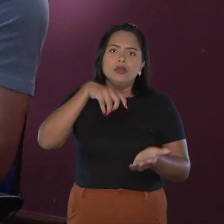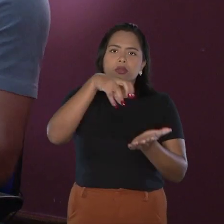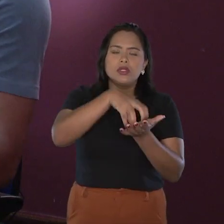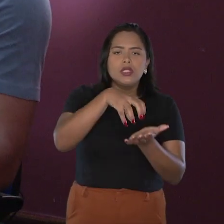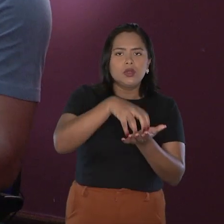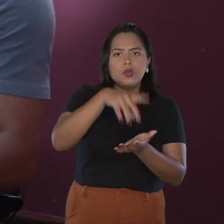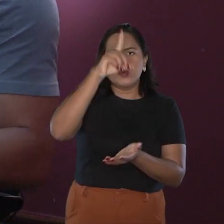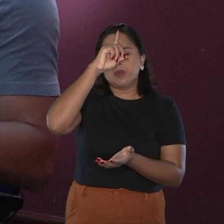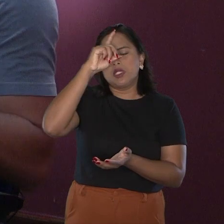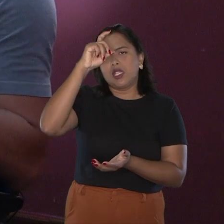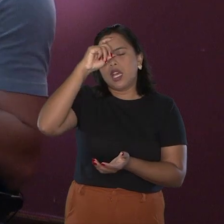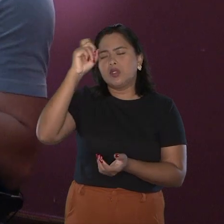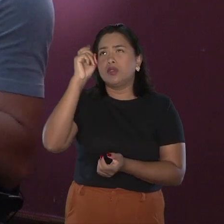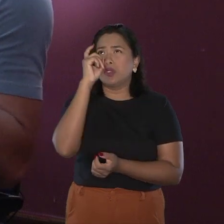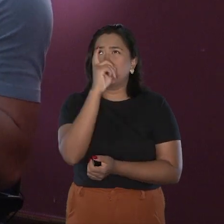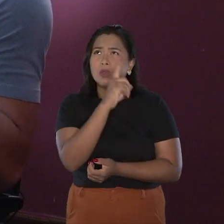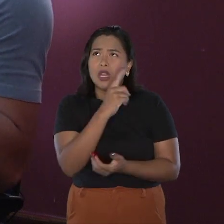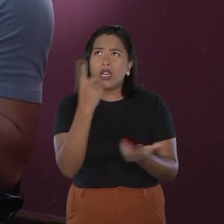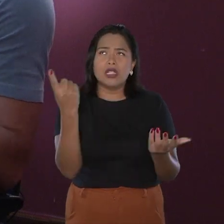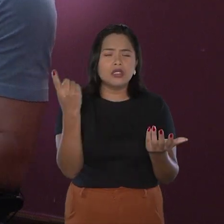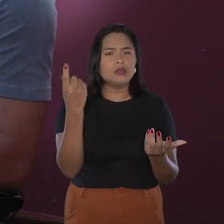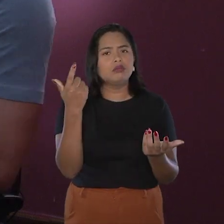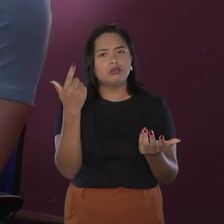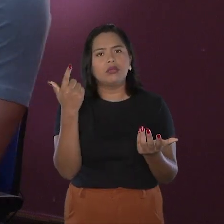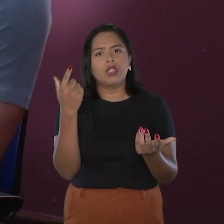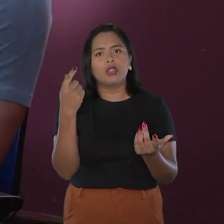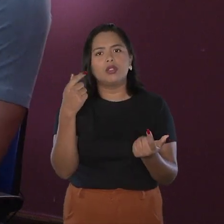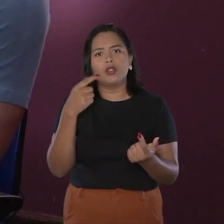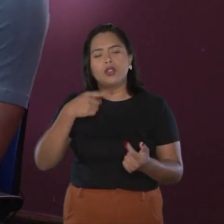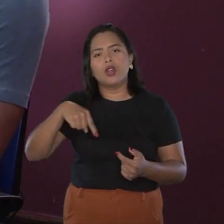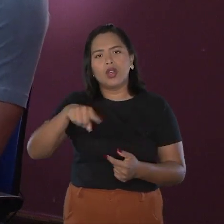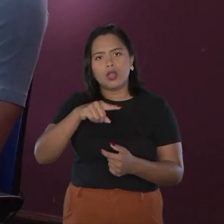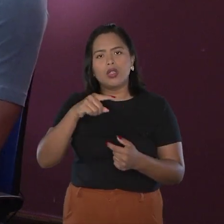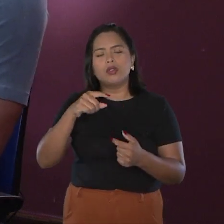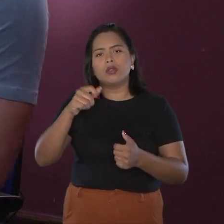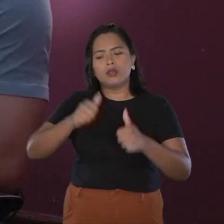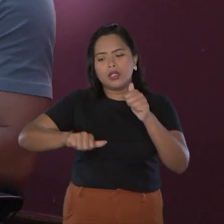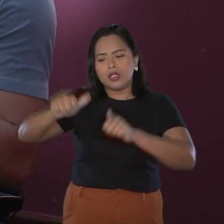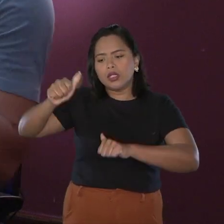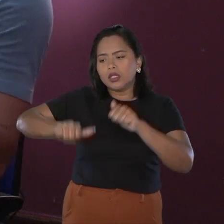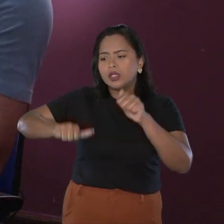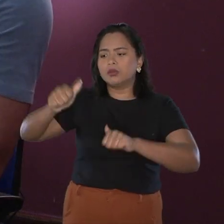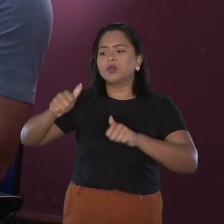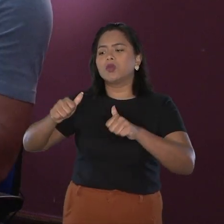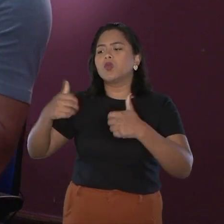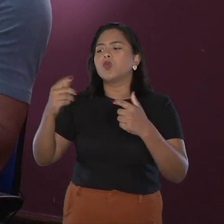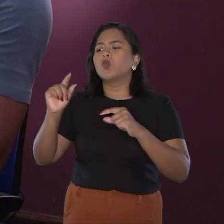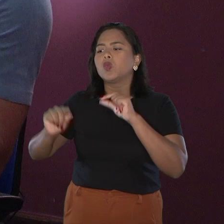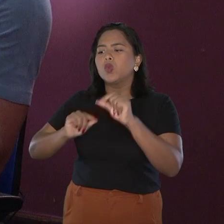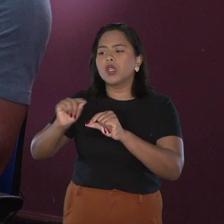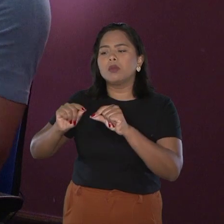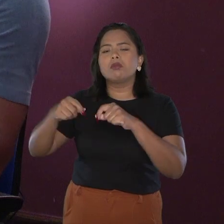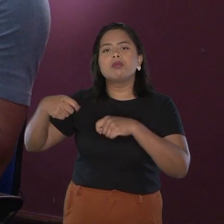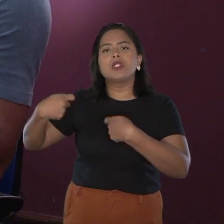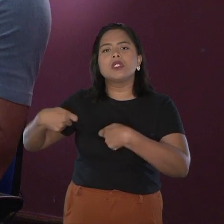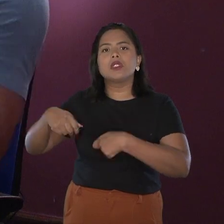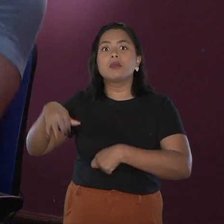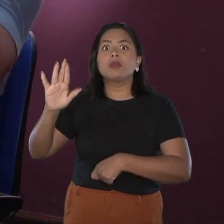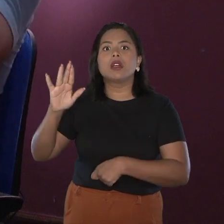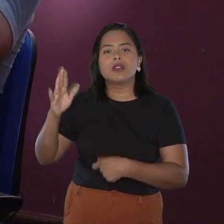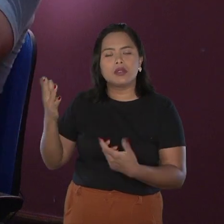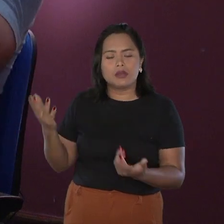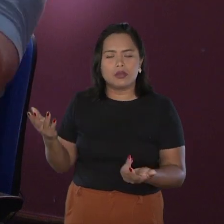dificuldade em tal área então foi feito esse levantamento o que que as mães precisavam e o que que as clínicas e instituições também